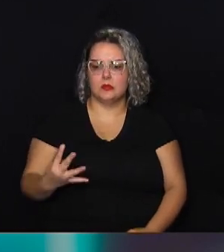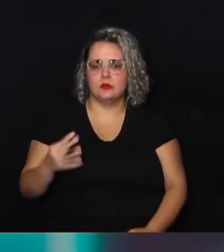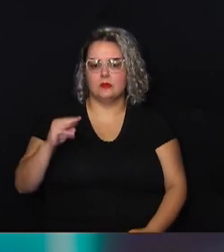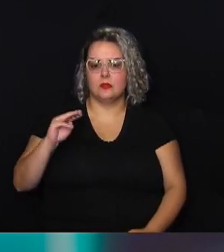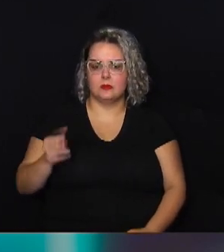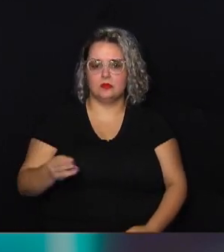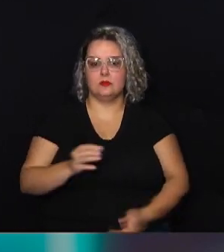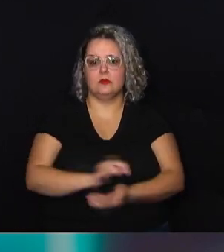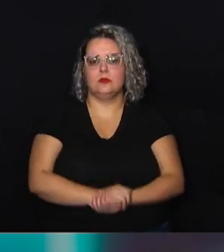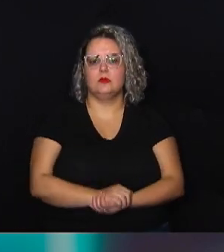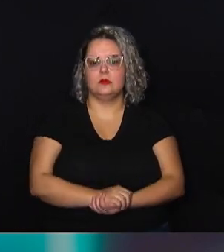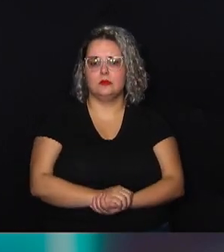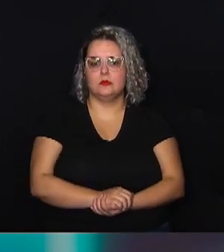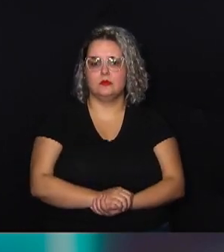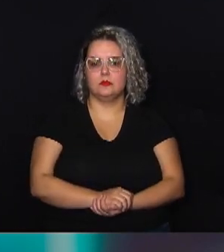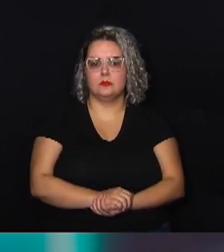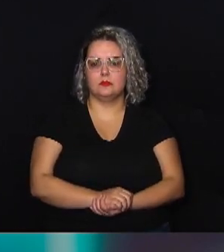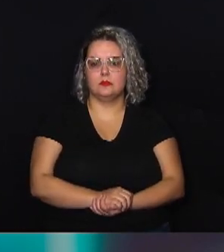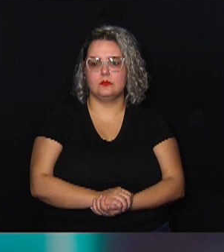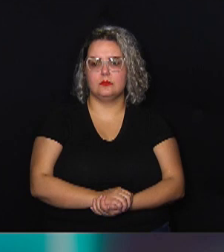64.938.000.